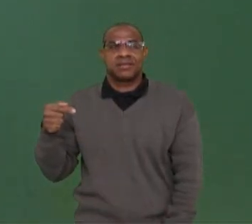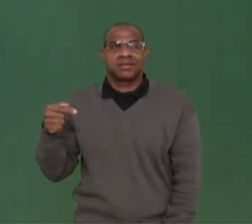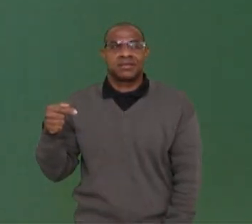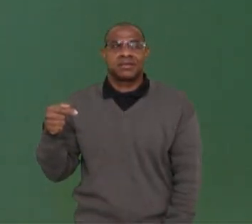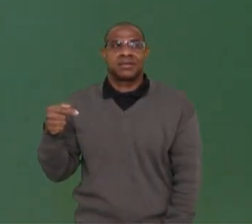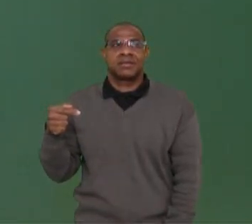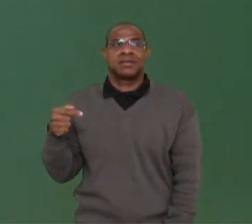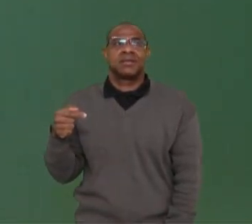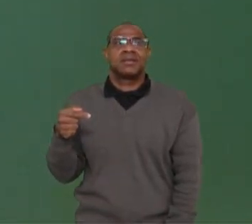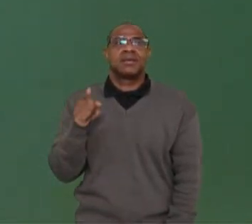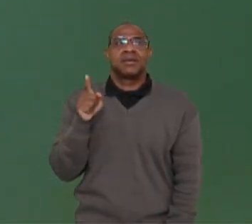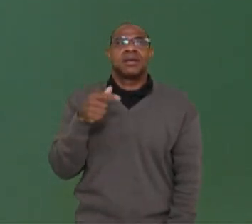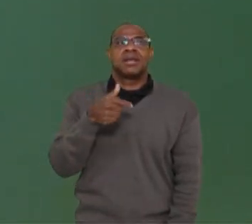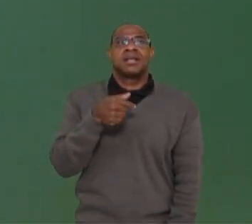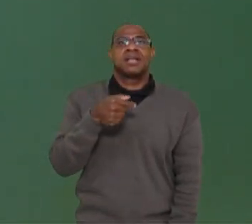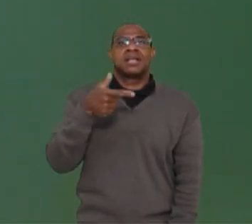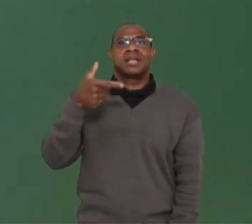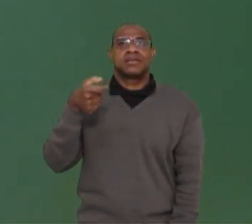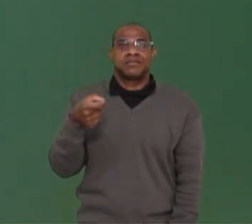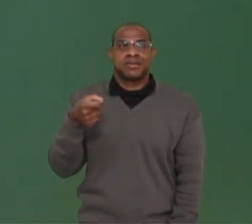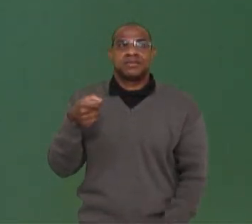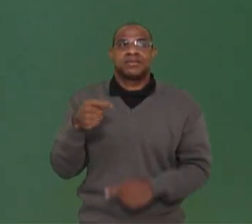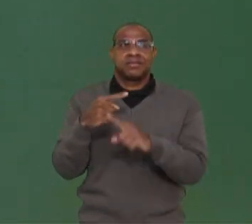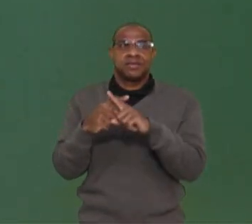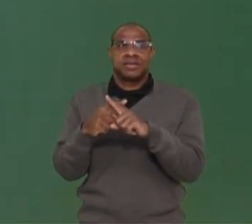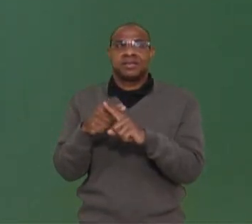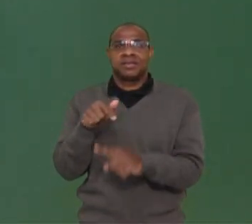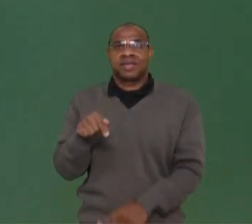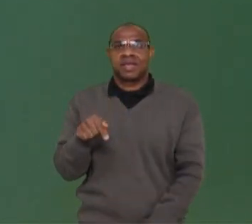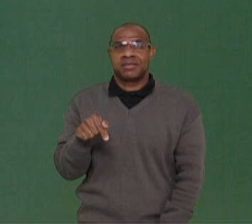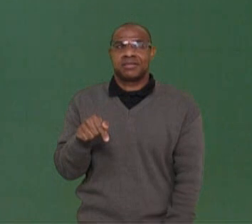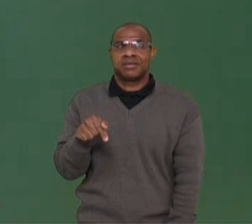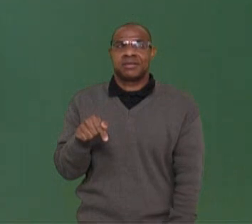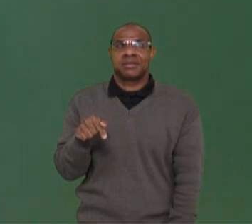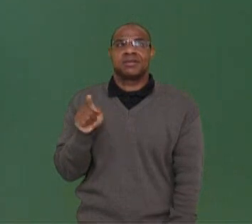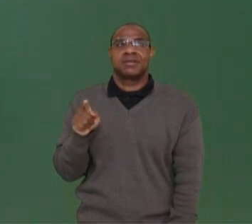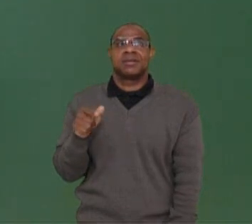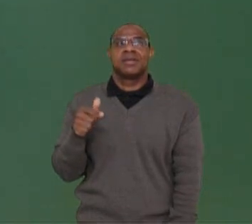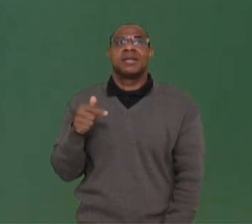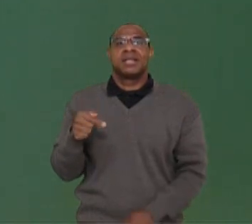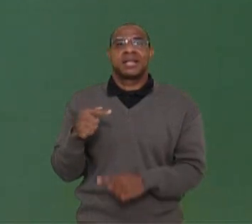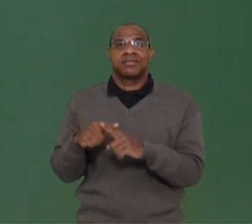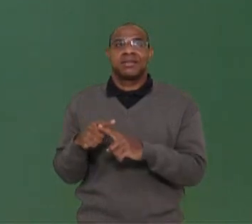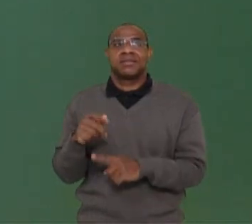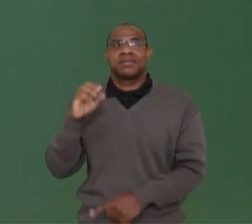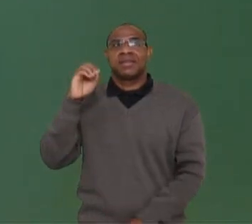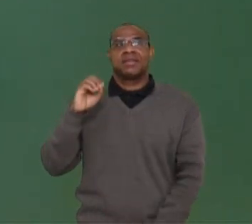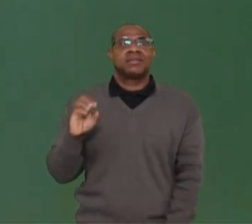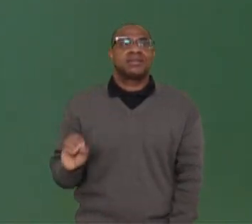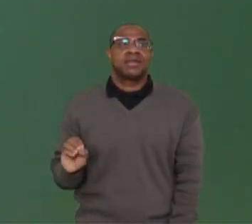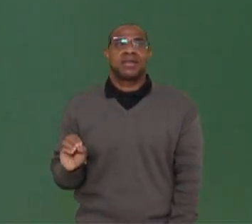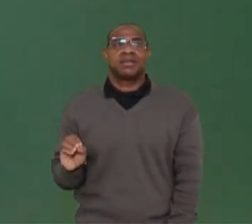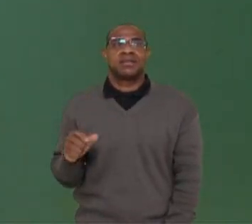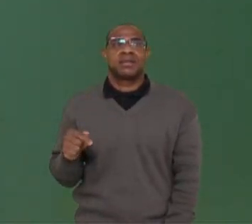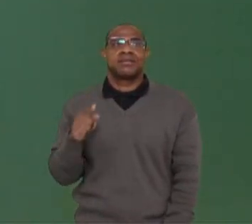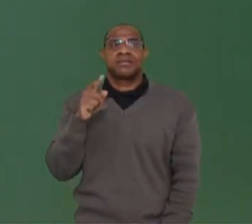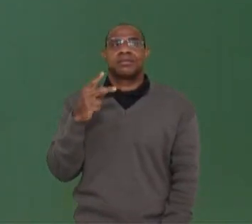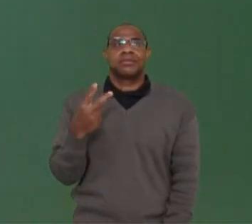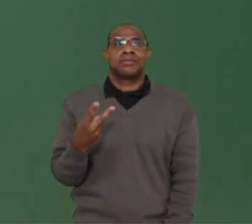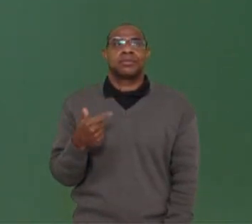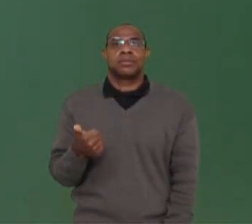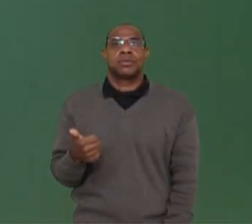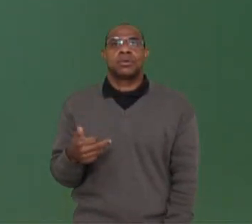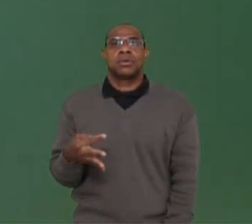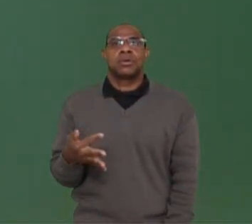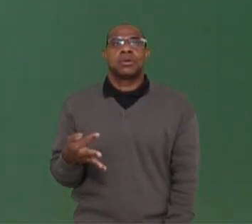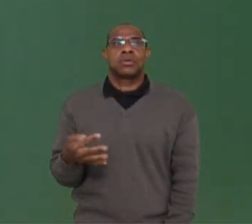Vamos lá? 720 vezes 7. 7 vezes 0 é 0. 7 vezes 2, 14. 7